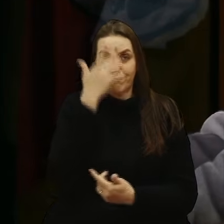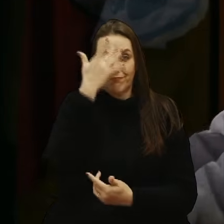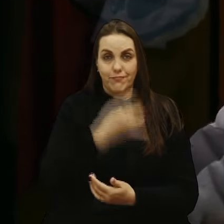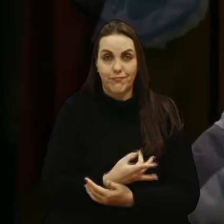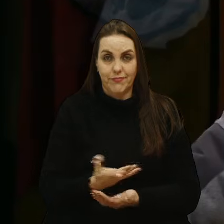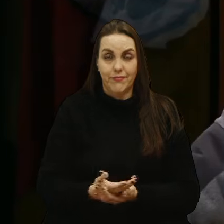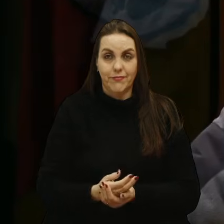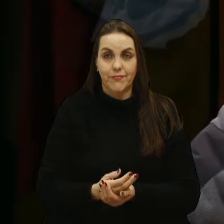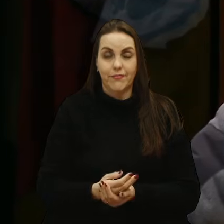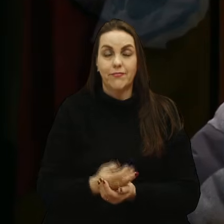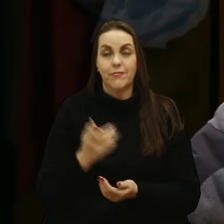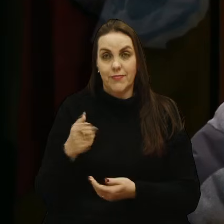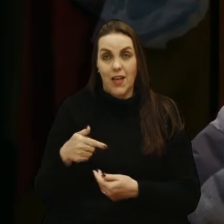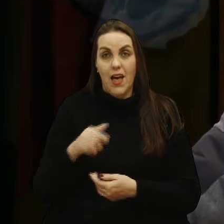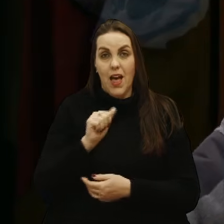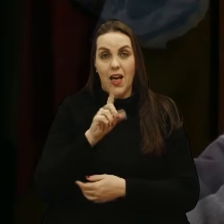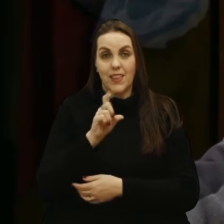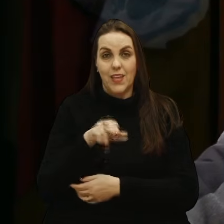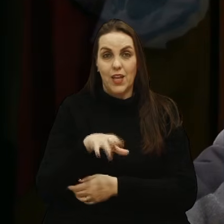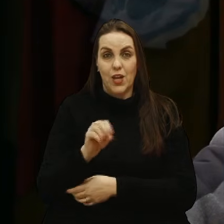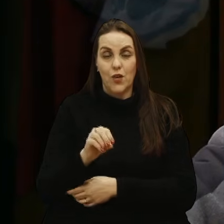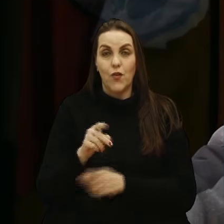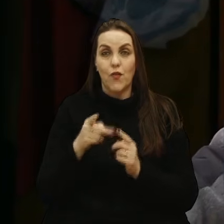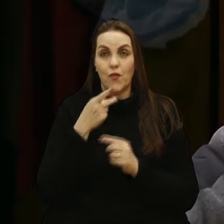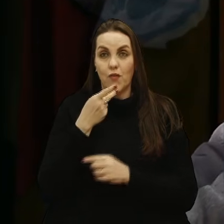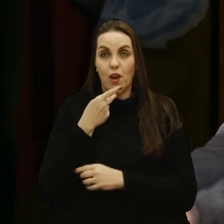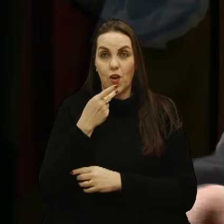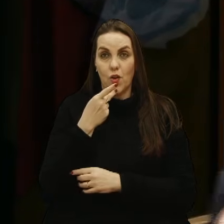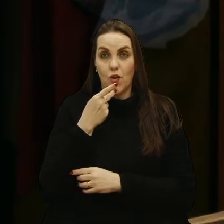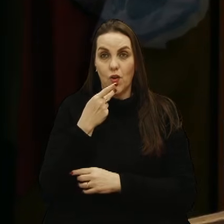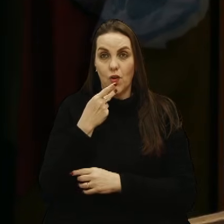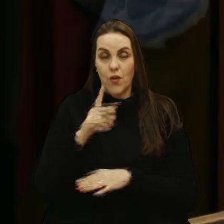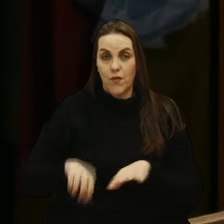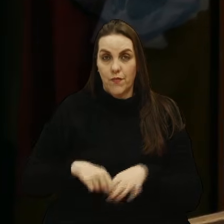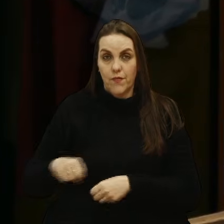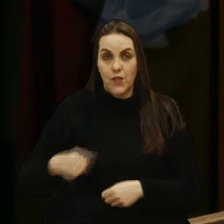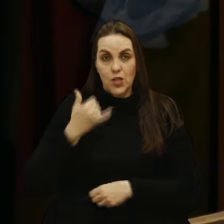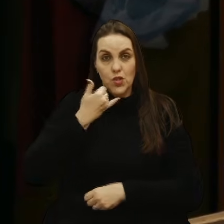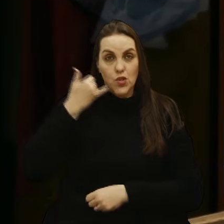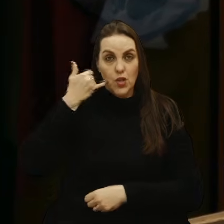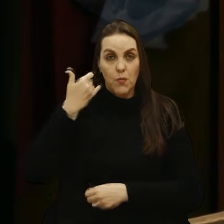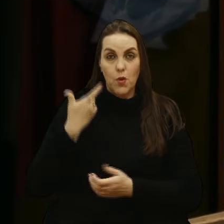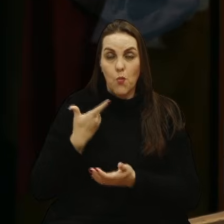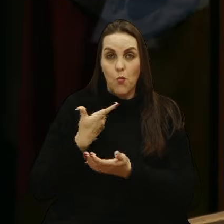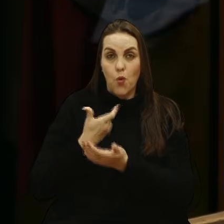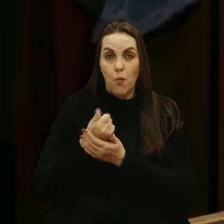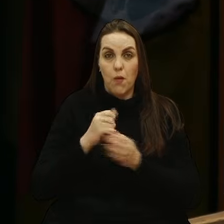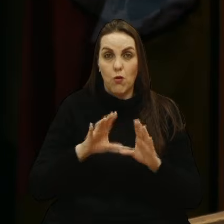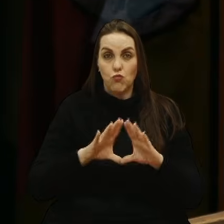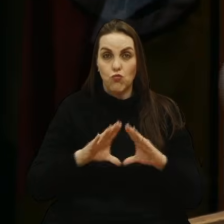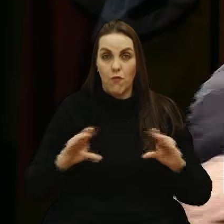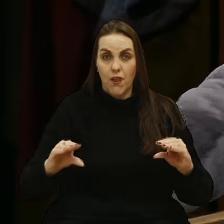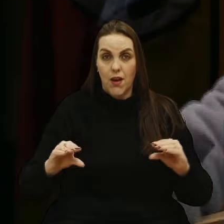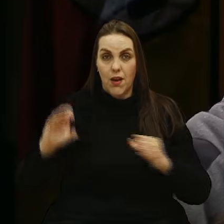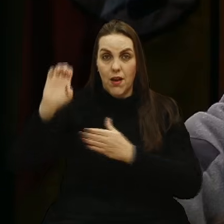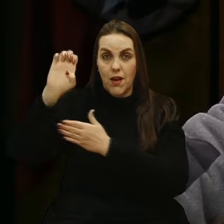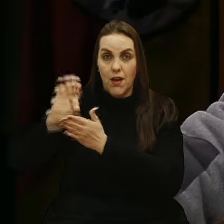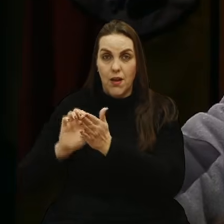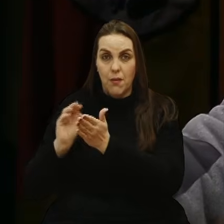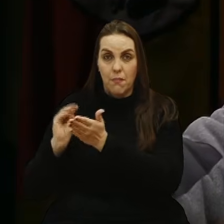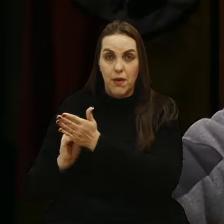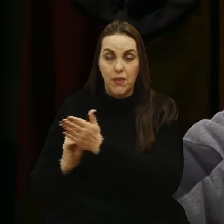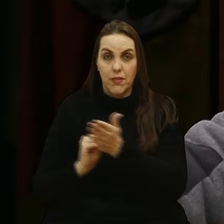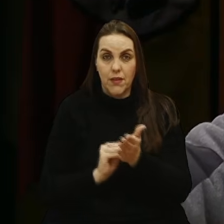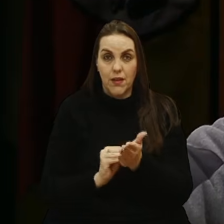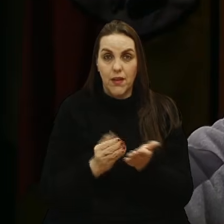o Frei Jaime não podia comprar um sofá, uma emenda parlamentar que era destinada ao